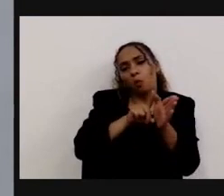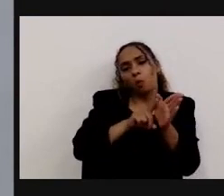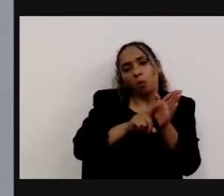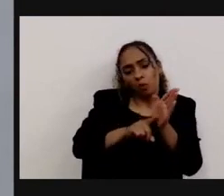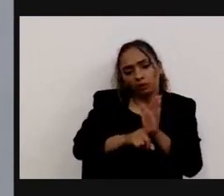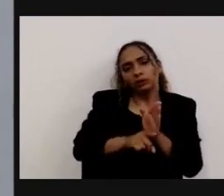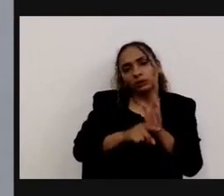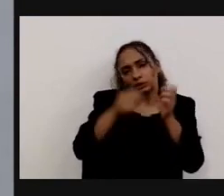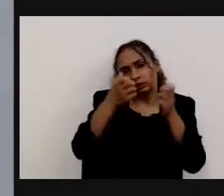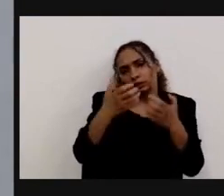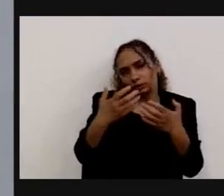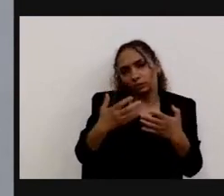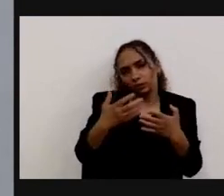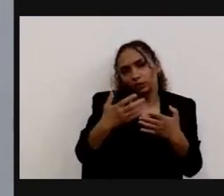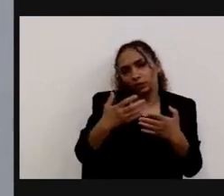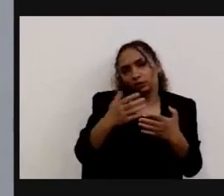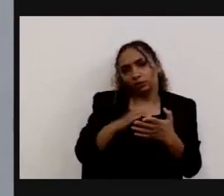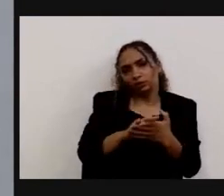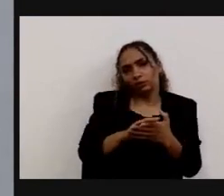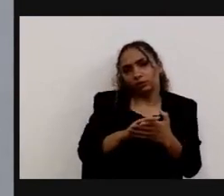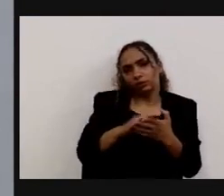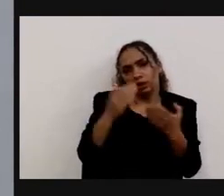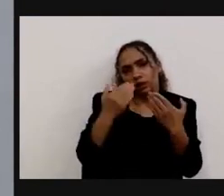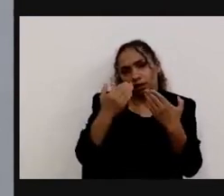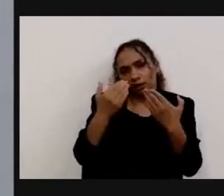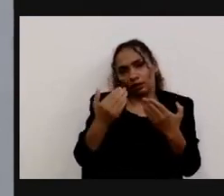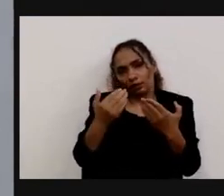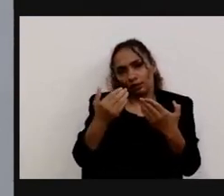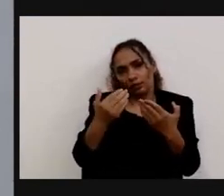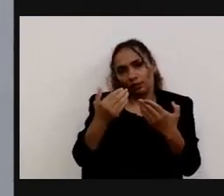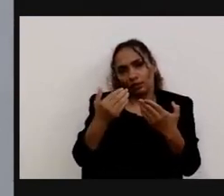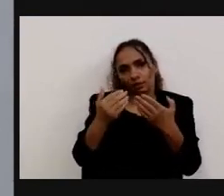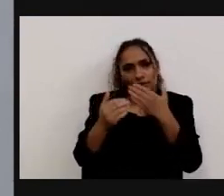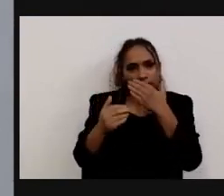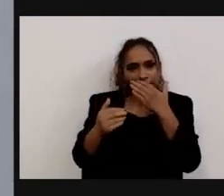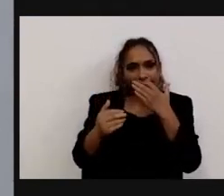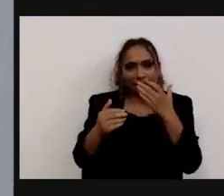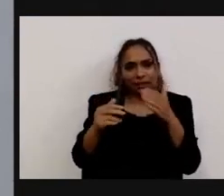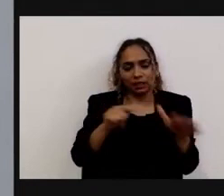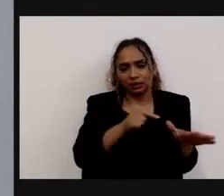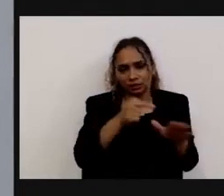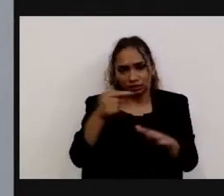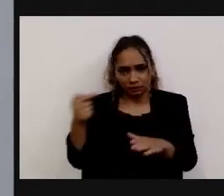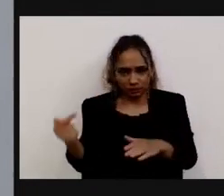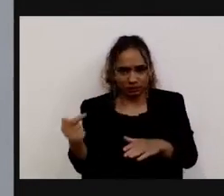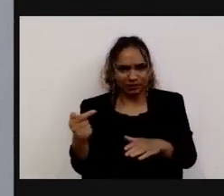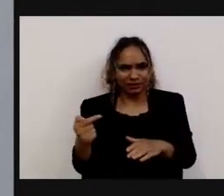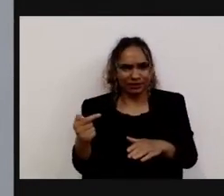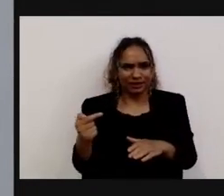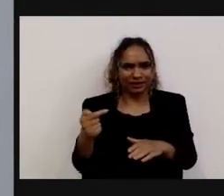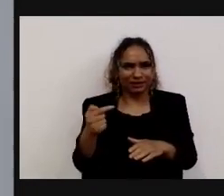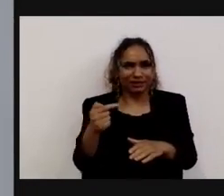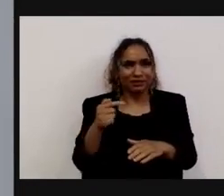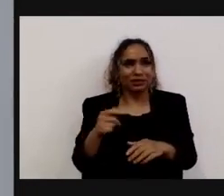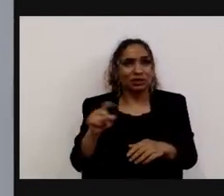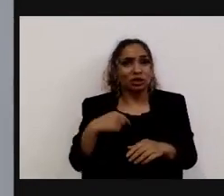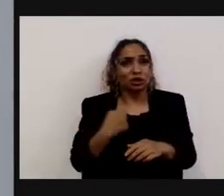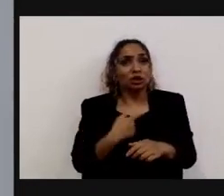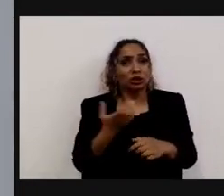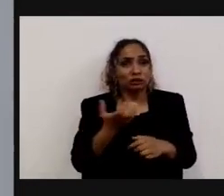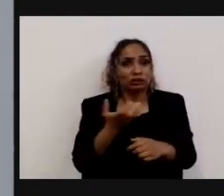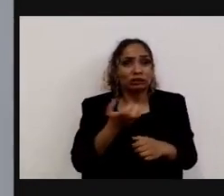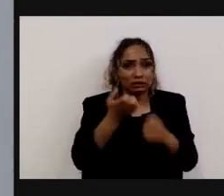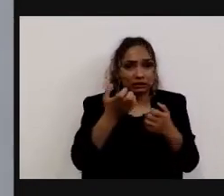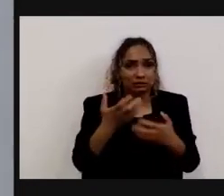falando sobre isso até apresentei ela no Jairo também semana passada porque eu achei gente mas foi bem em cima do que a gente tava falando